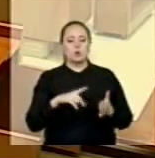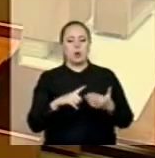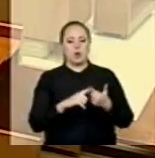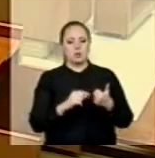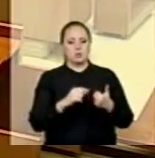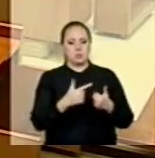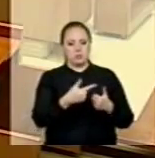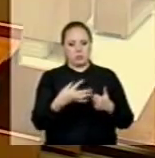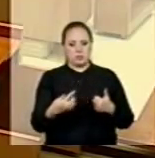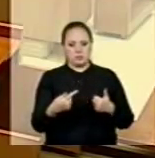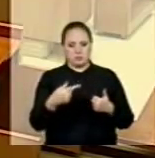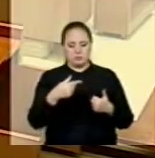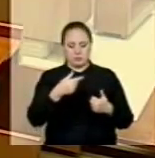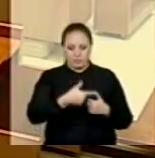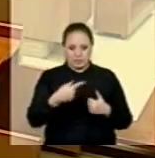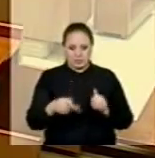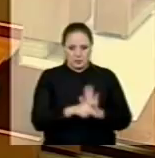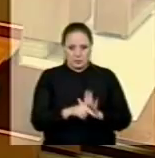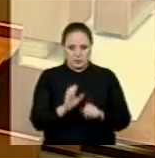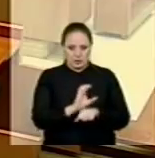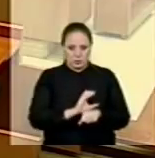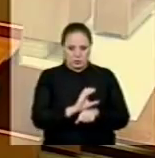da Constituição Federal, mas elas